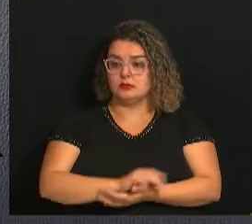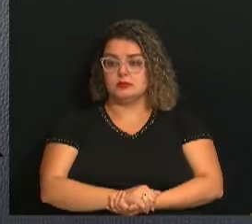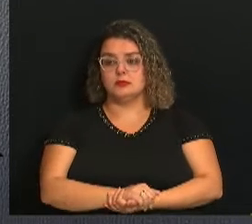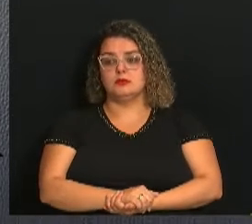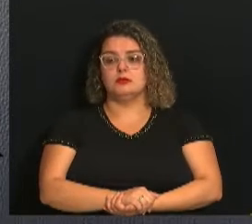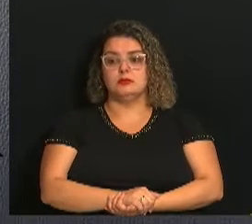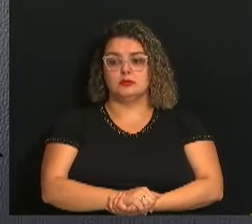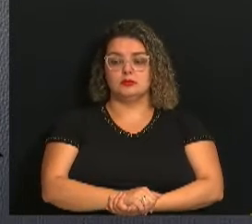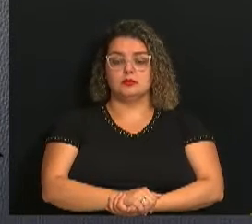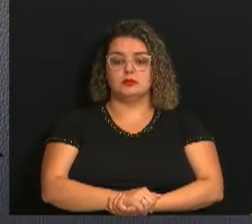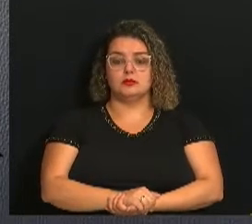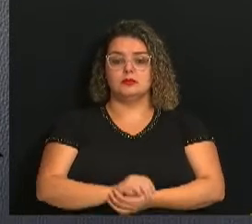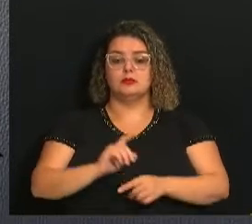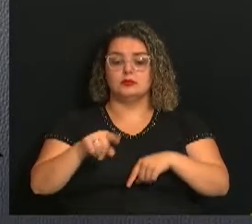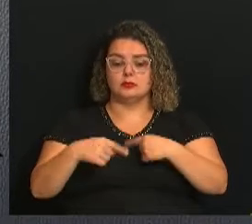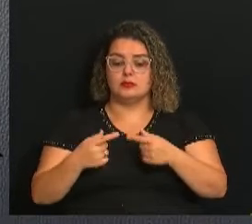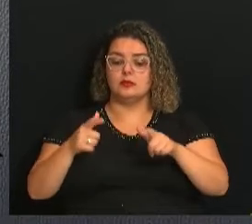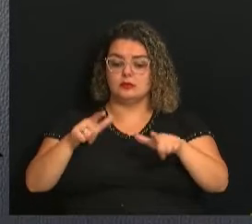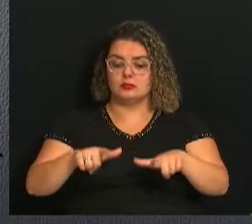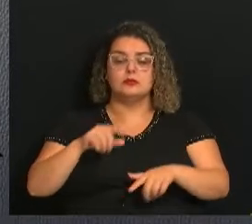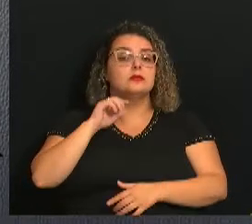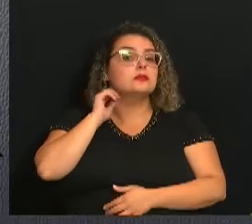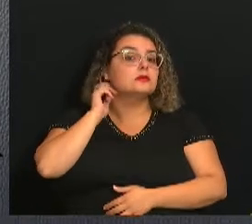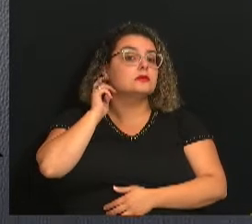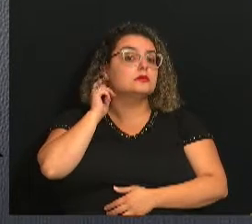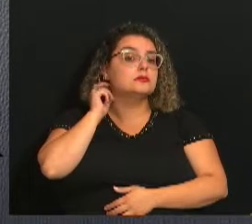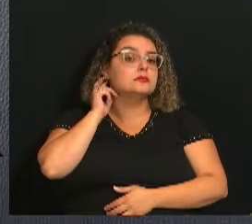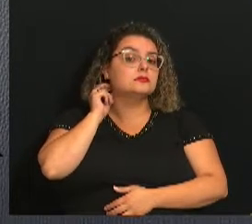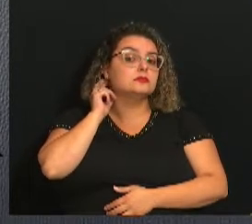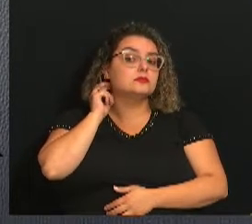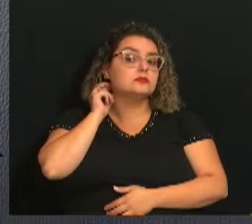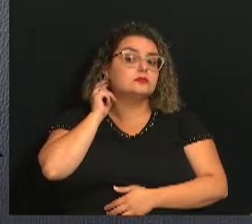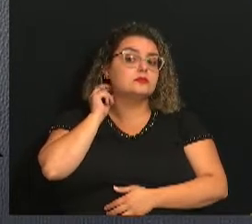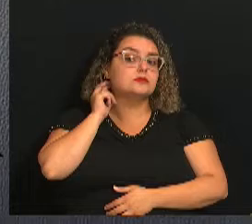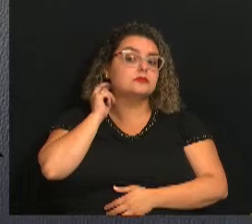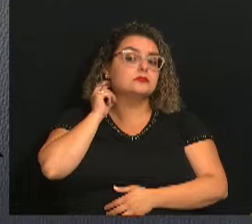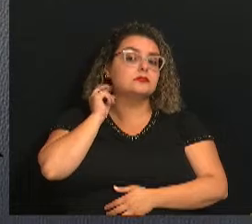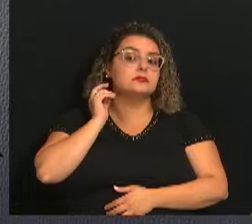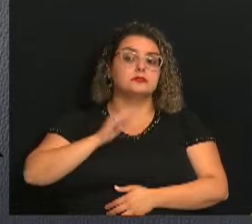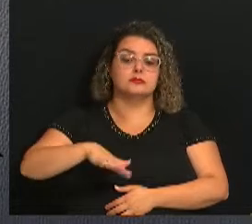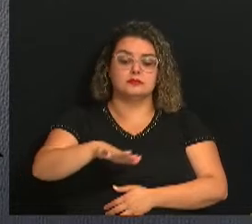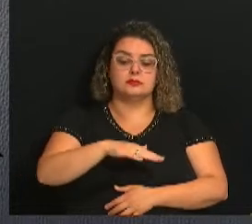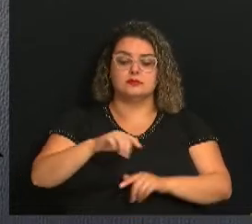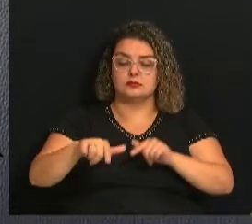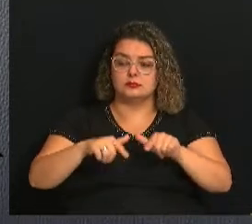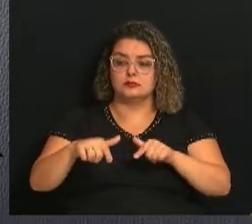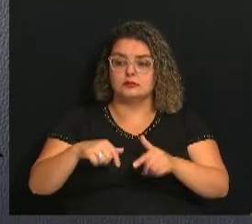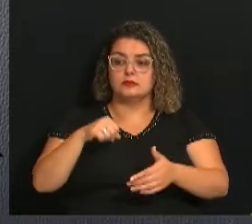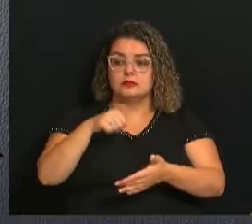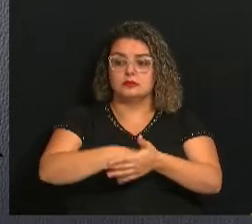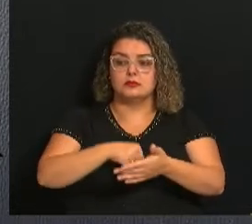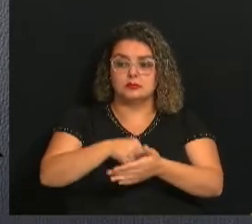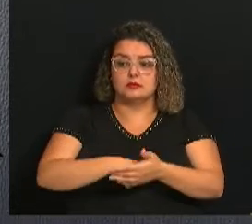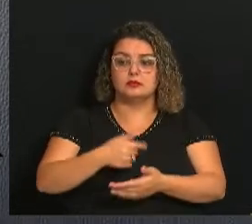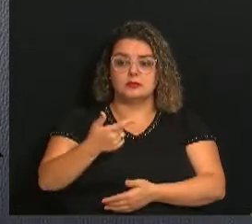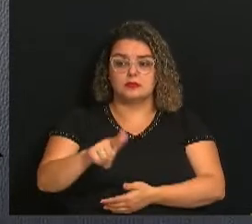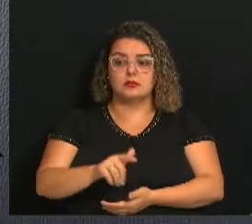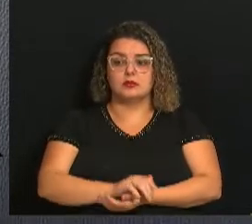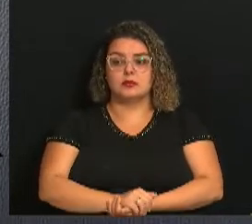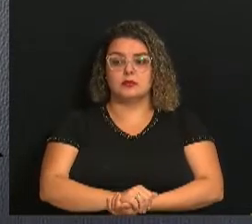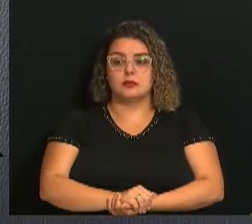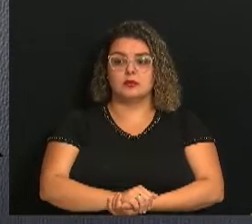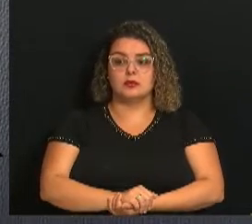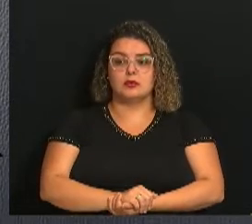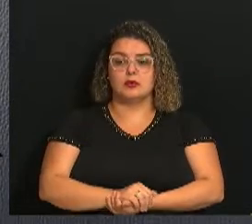outro espaço que eu vi também que tem uma certa resistência ali dos trabalhadores lutando para poder manter é o espaço do arquivo